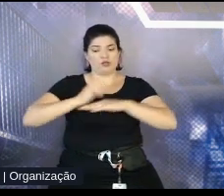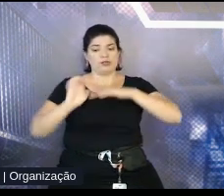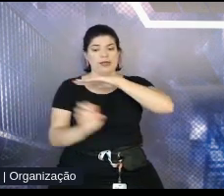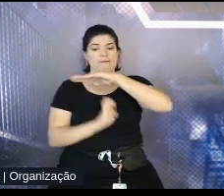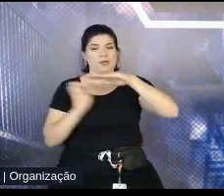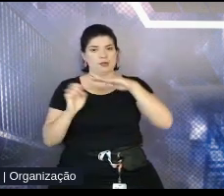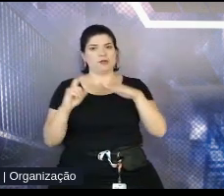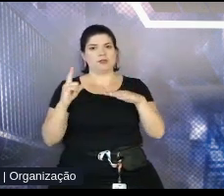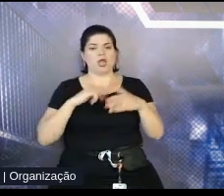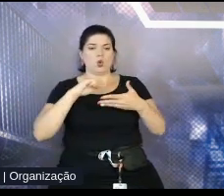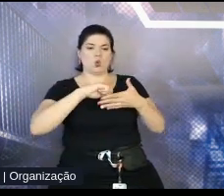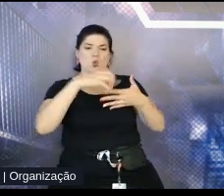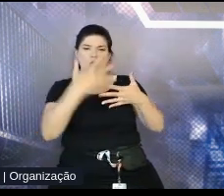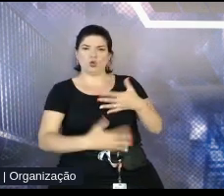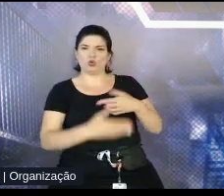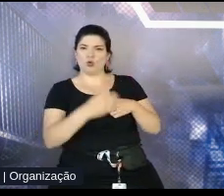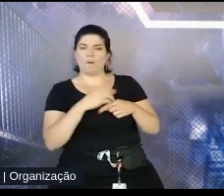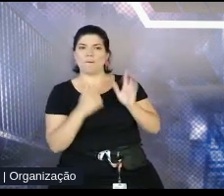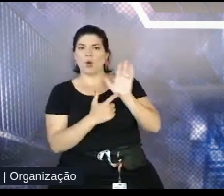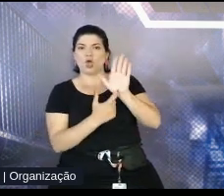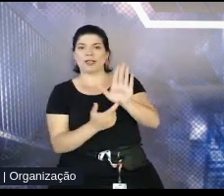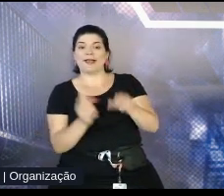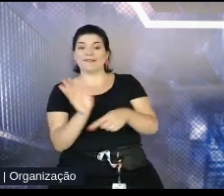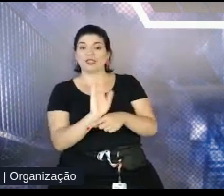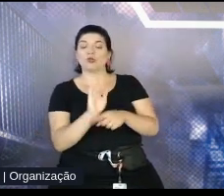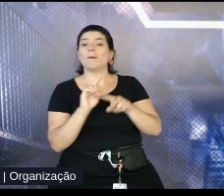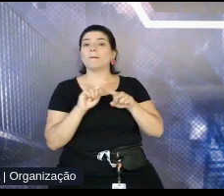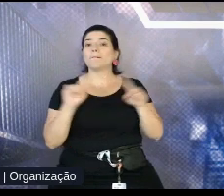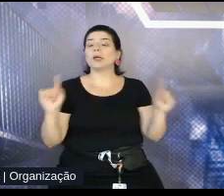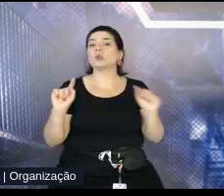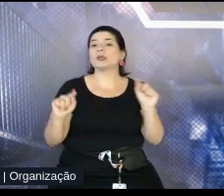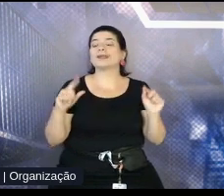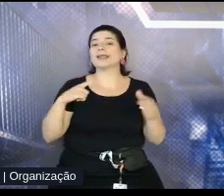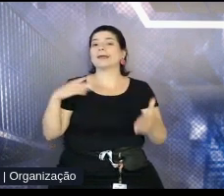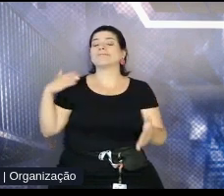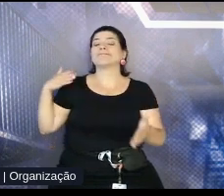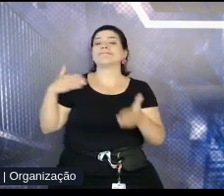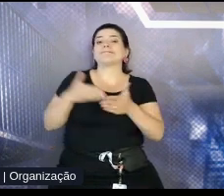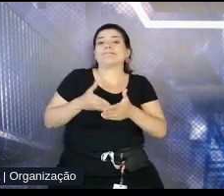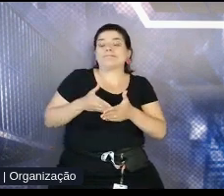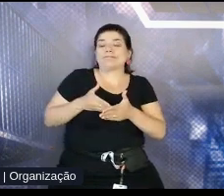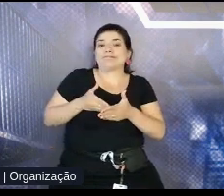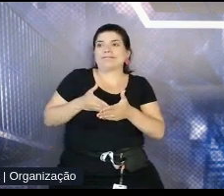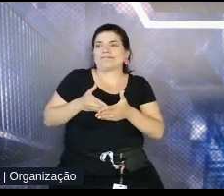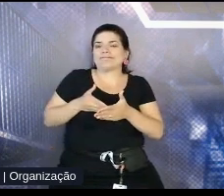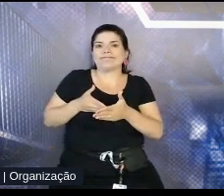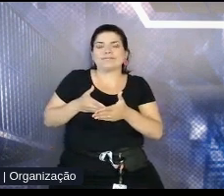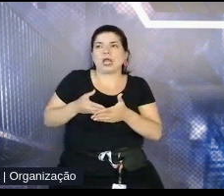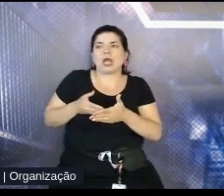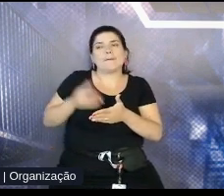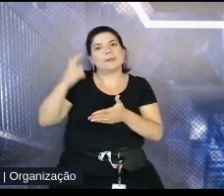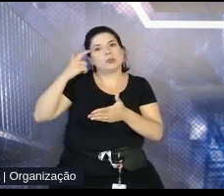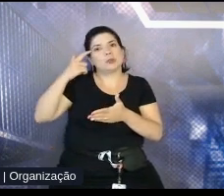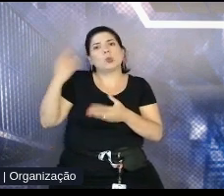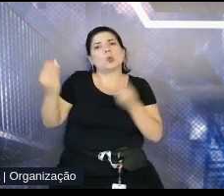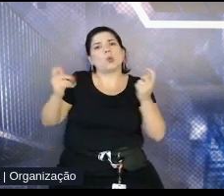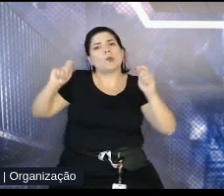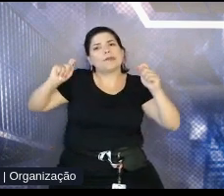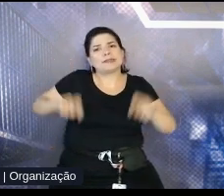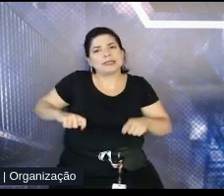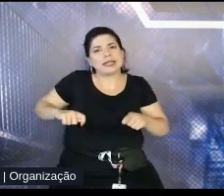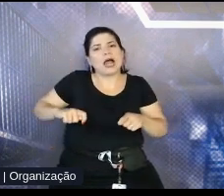aquele conteúdo em vídeo, só que começou a ter uma barreira. Como é que a gente consegue estar